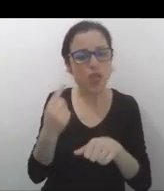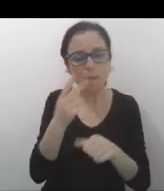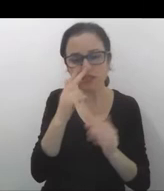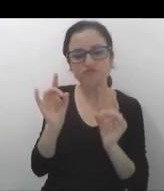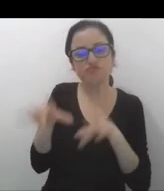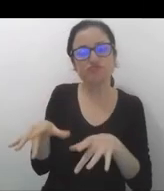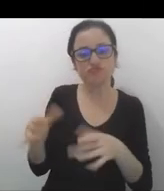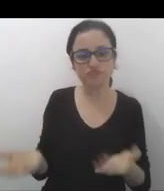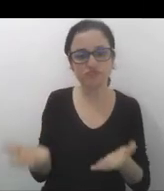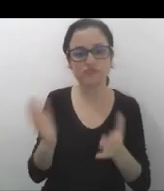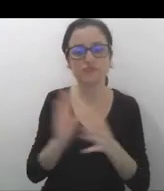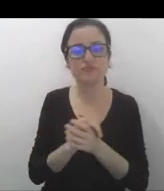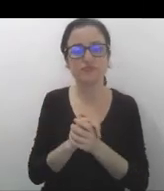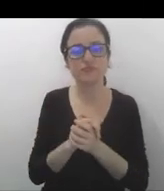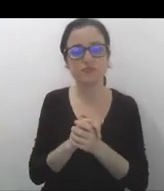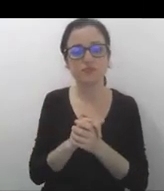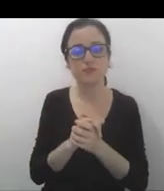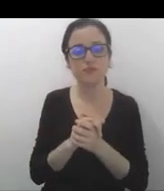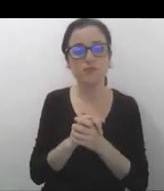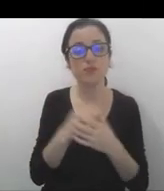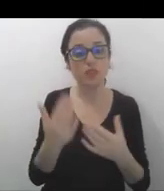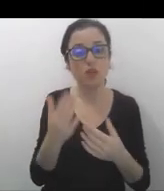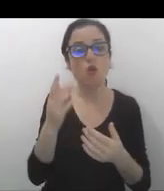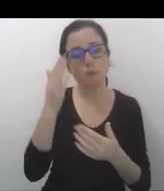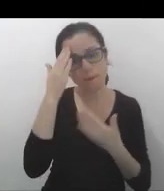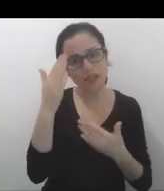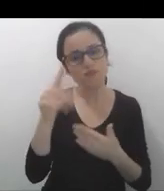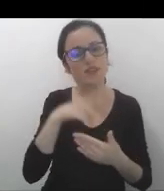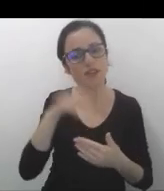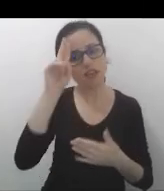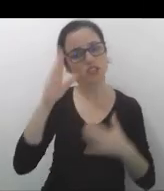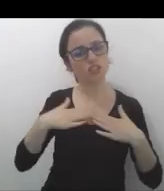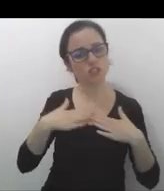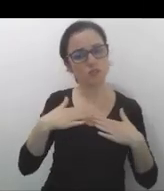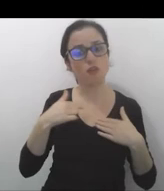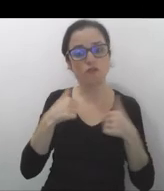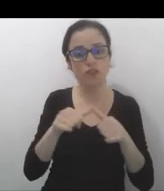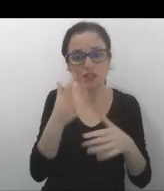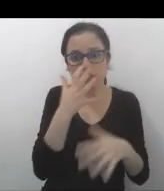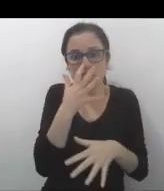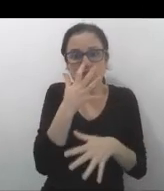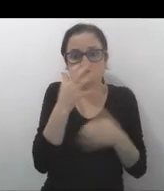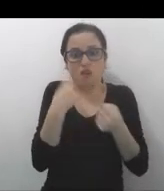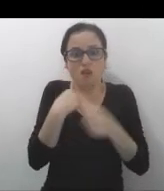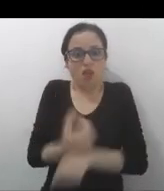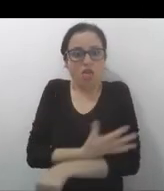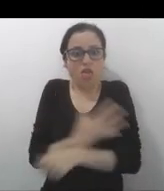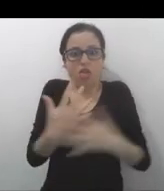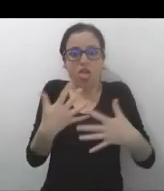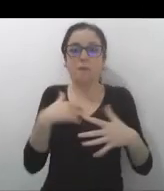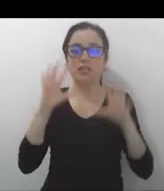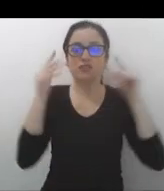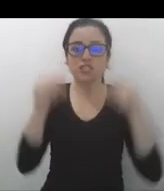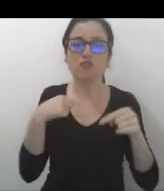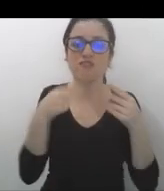que uma pesquisa tão recente deixa isso de fora. Enfim, obrigada por você ter me lembrado. Eu fiquei espantadíssima